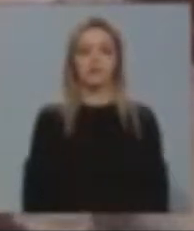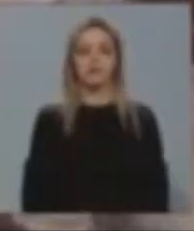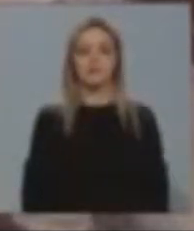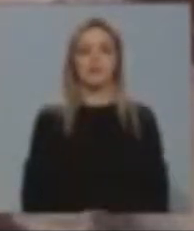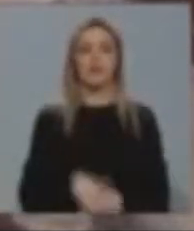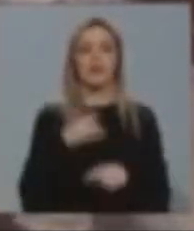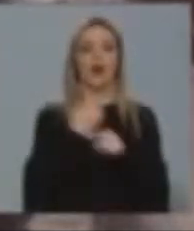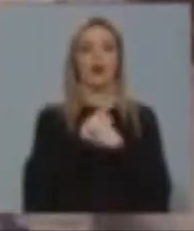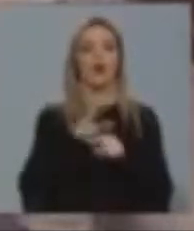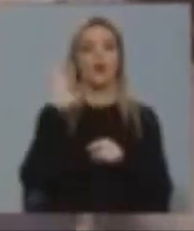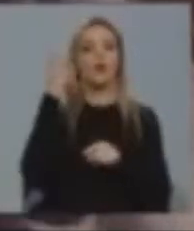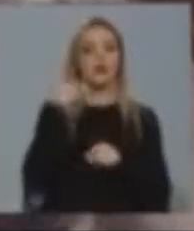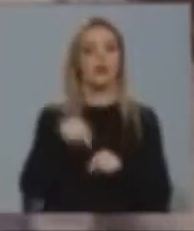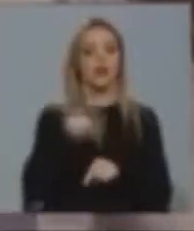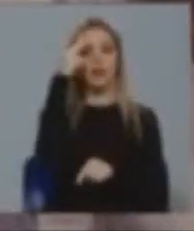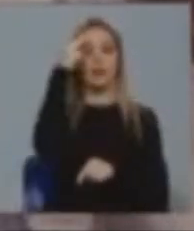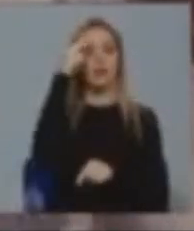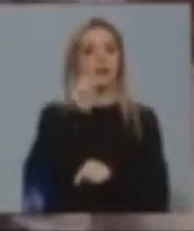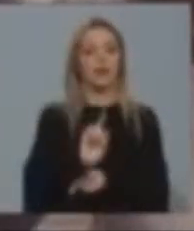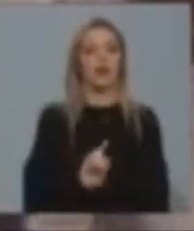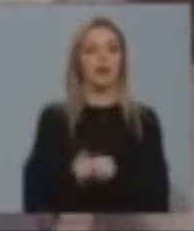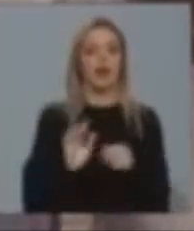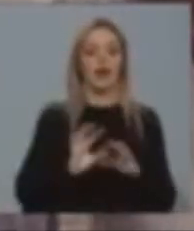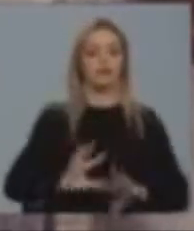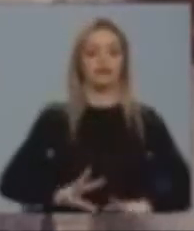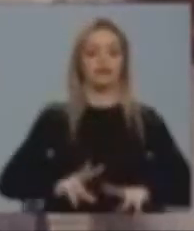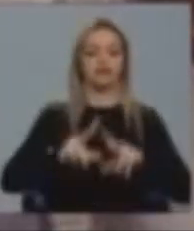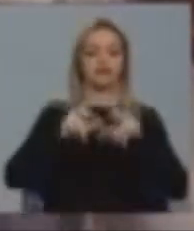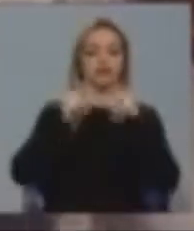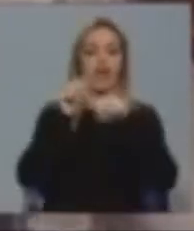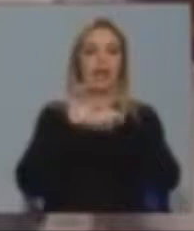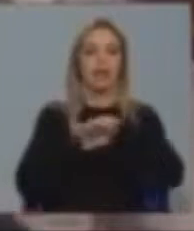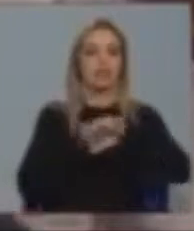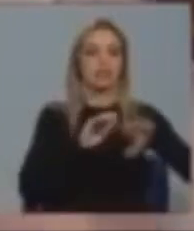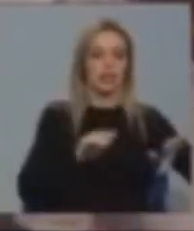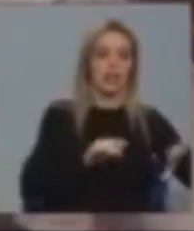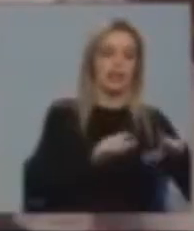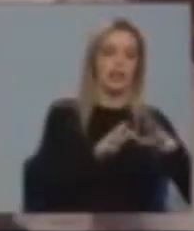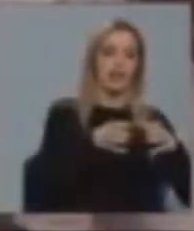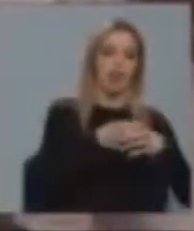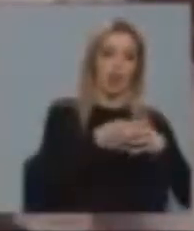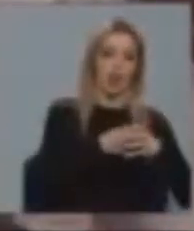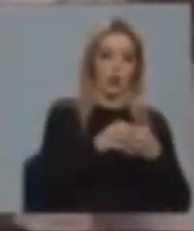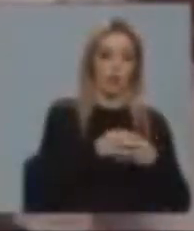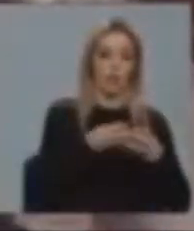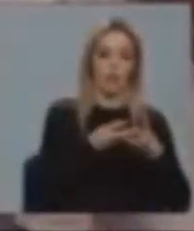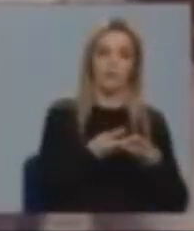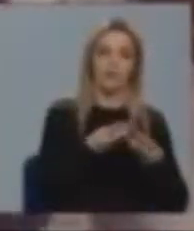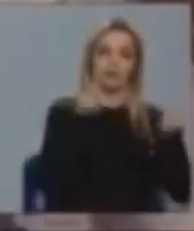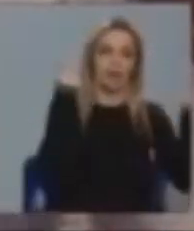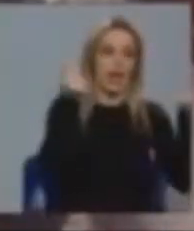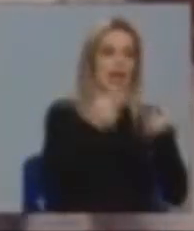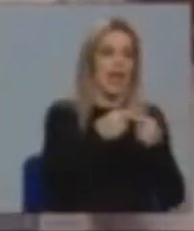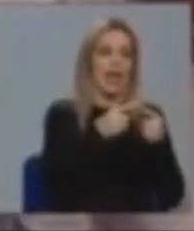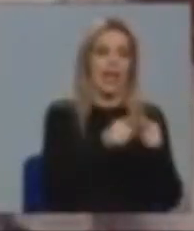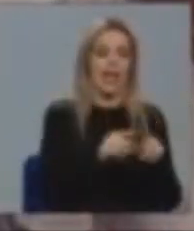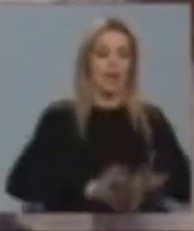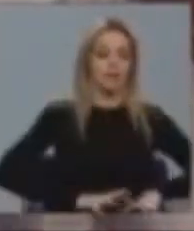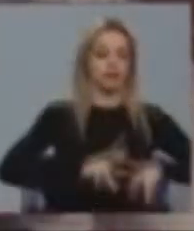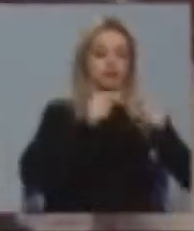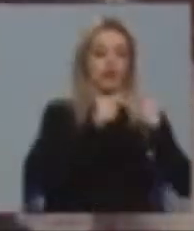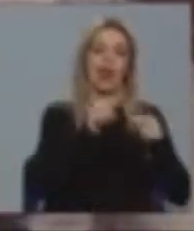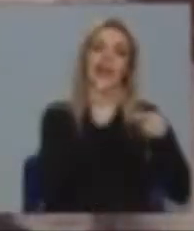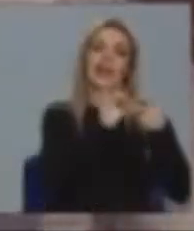na Madeira não é um crescimento de esquerda, no sentido plural, é um crescimento de uma esquerda em